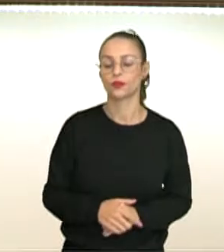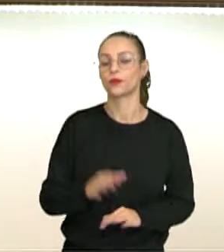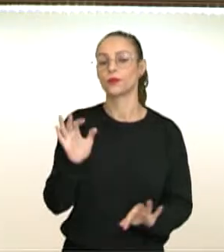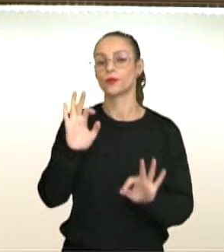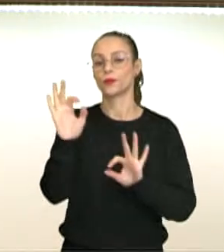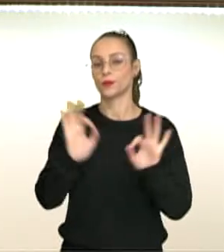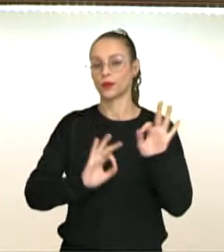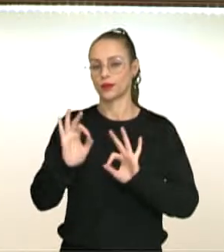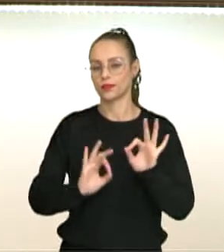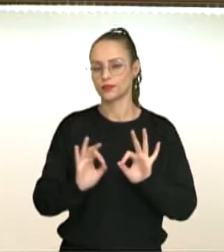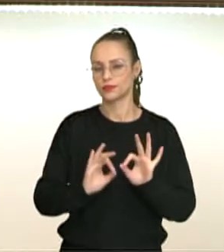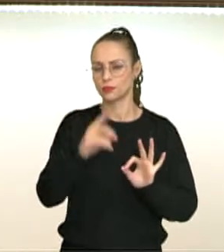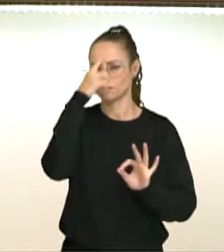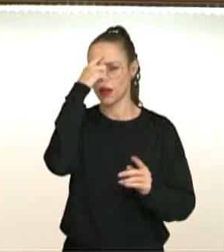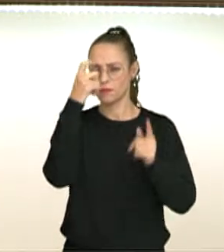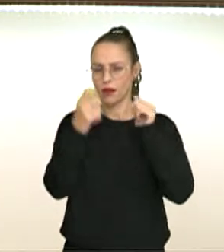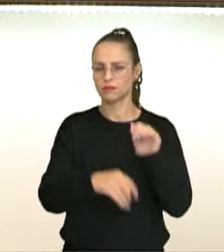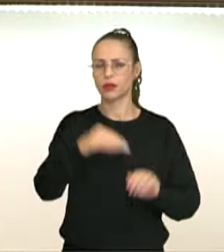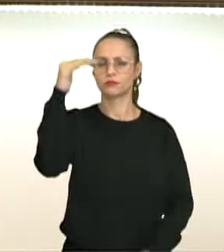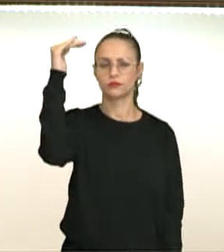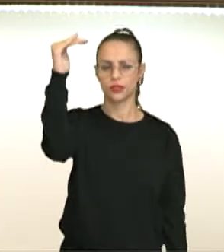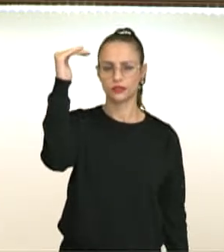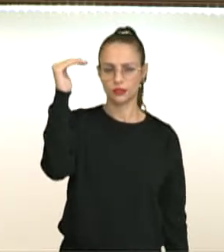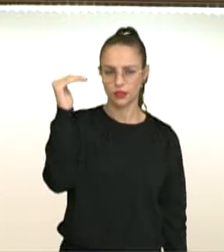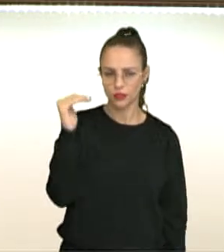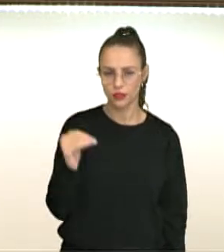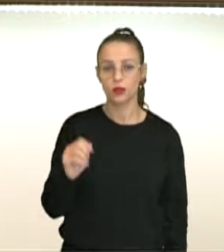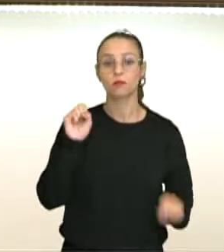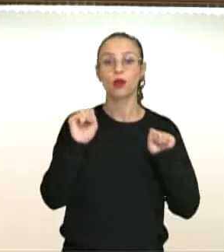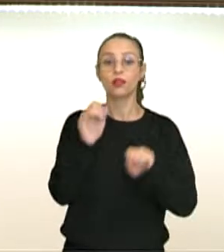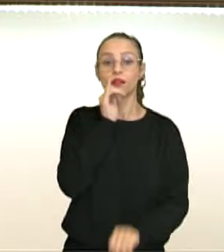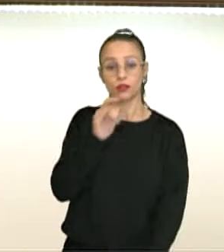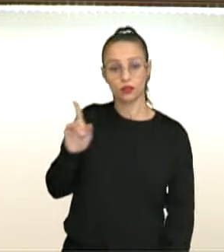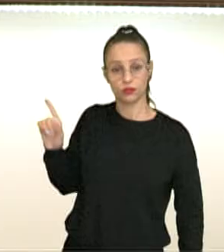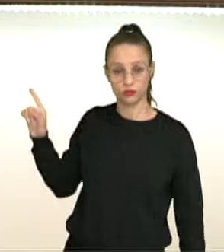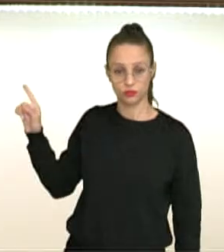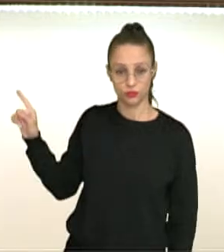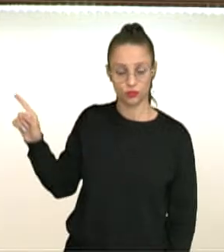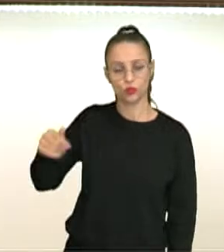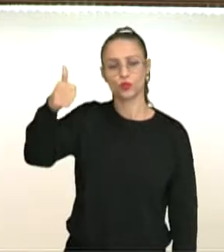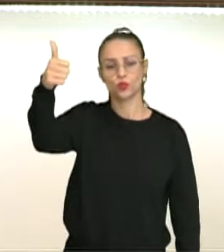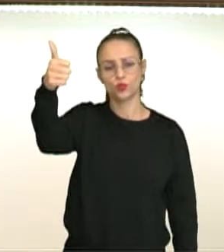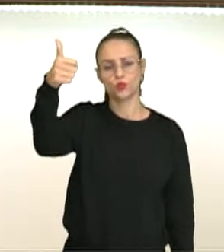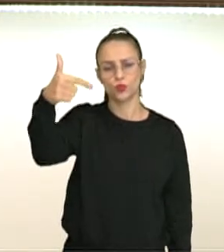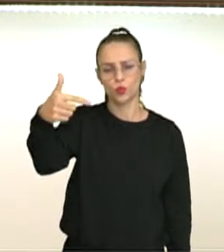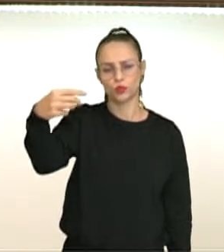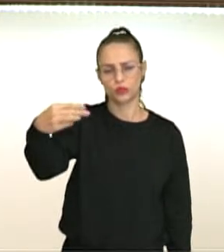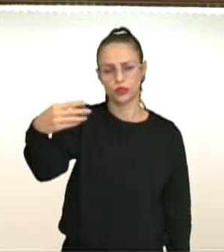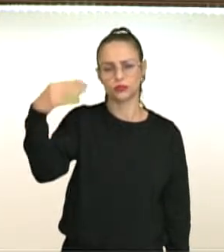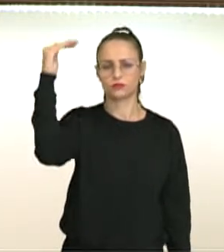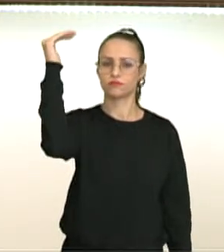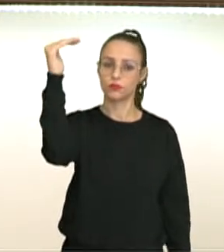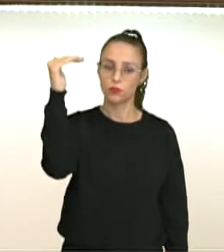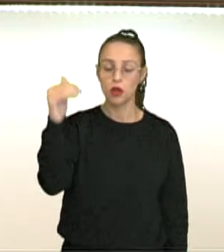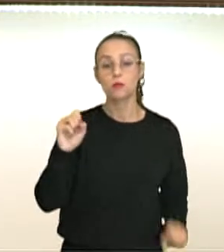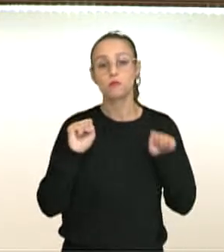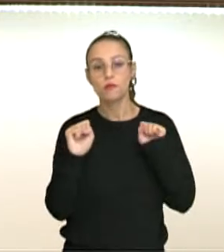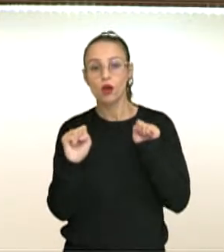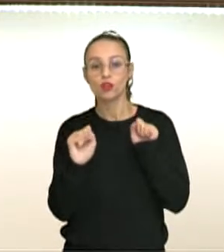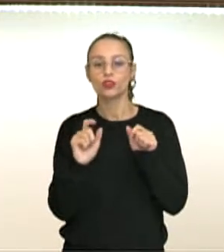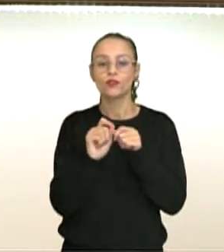Organizo as ideias principais em tópicos. Eu posso fazer tópicos como aqui, ó, numerando. Posso fazer tópico